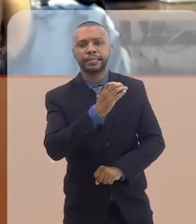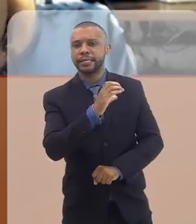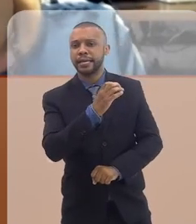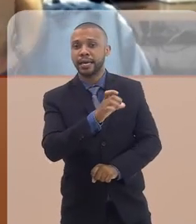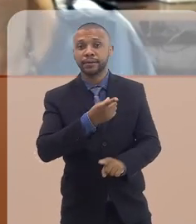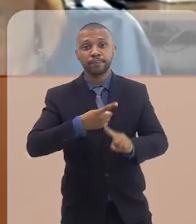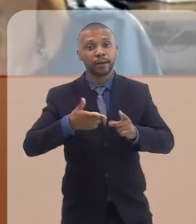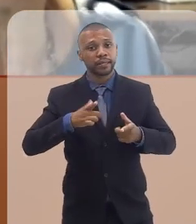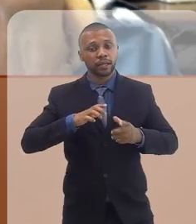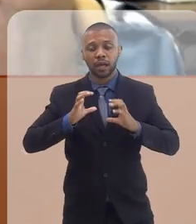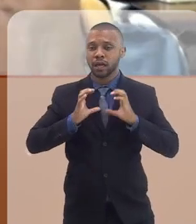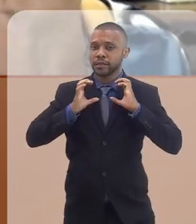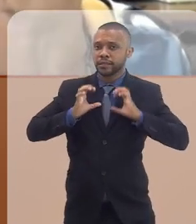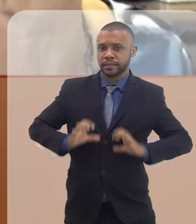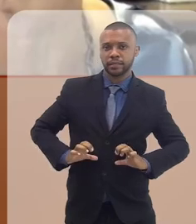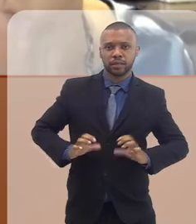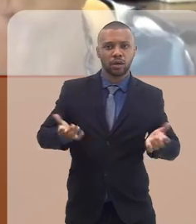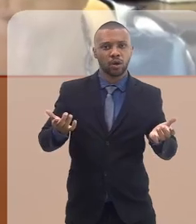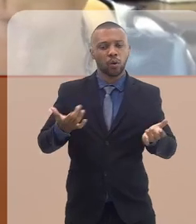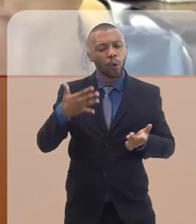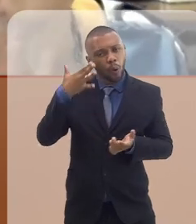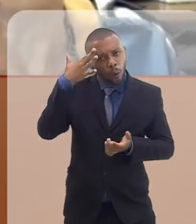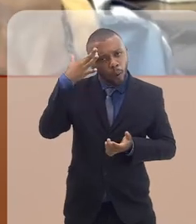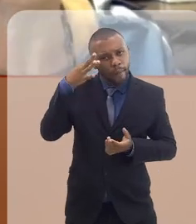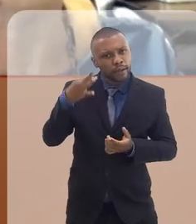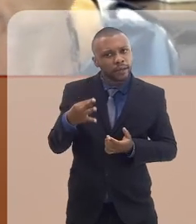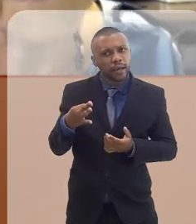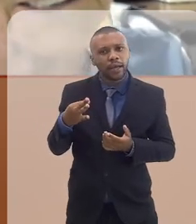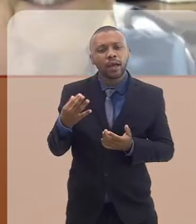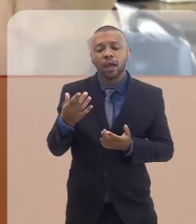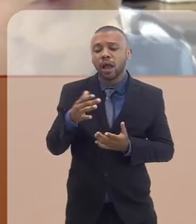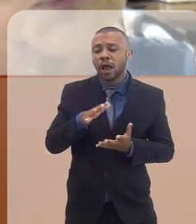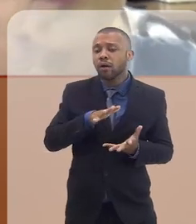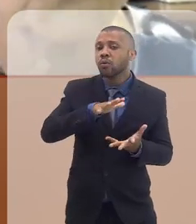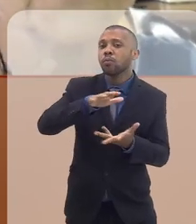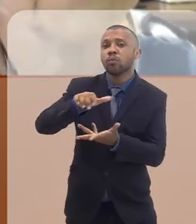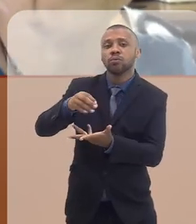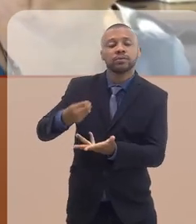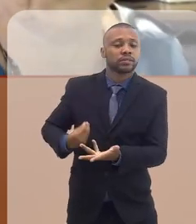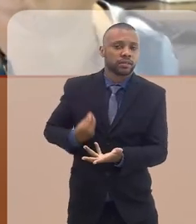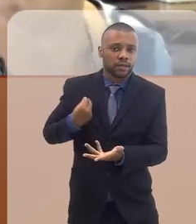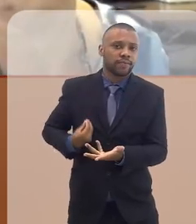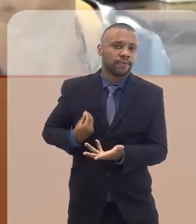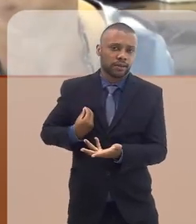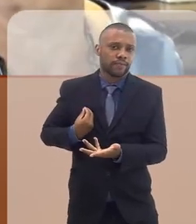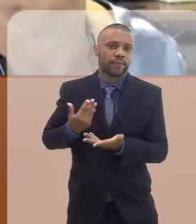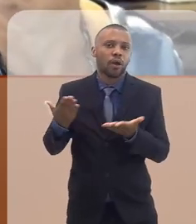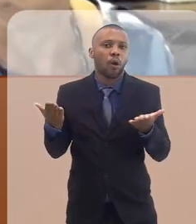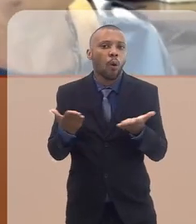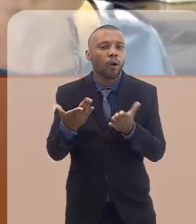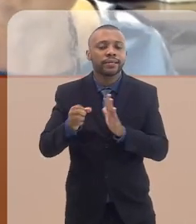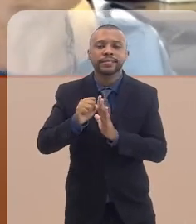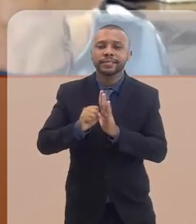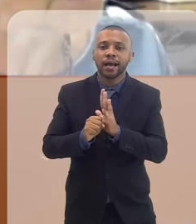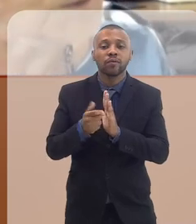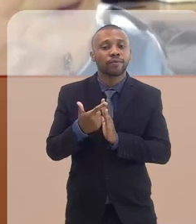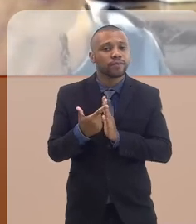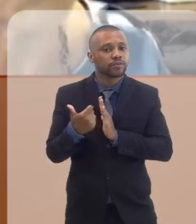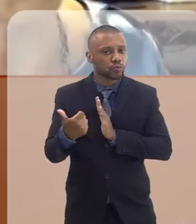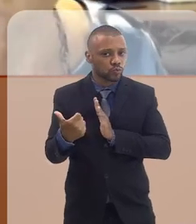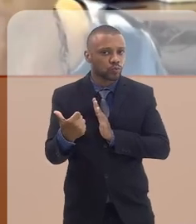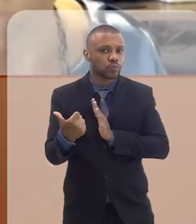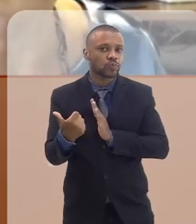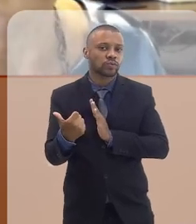cientista, mas é para poder ser cidadão, entender o mundo em que vive. Hoje,